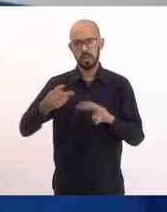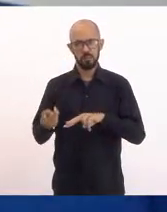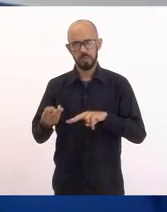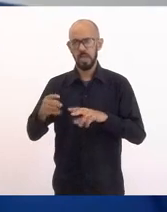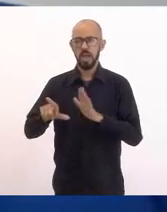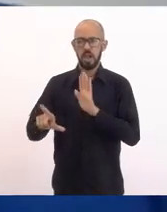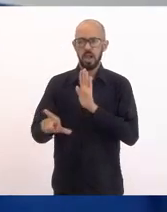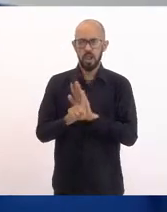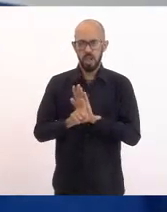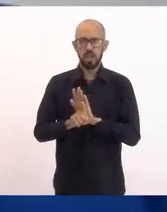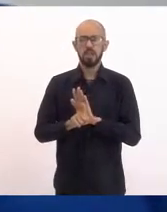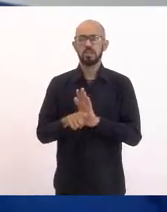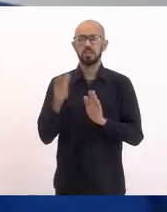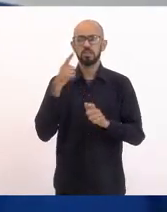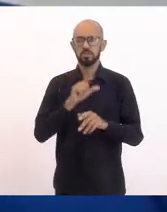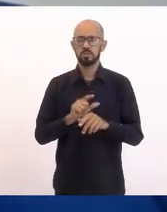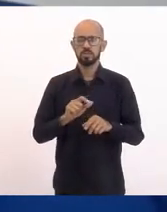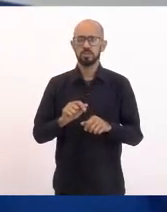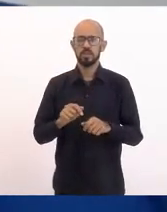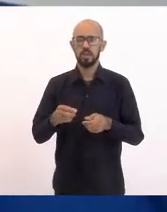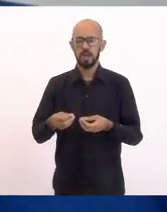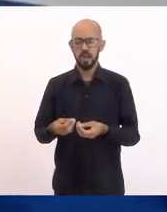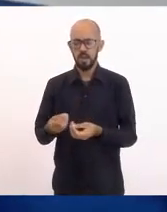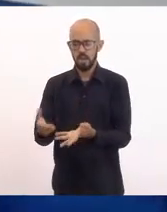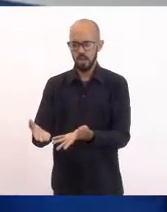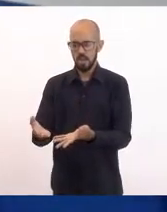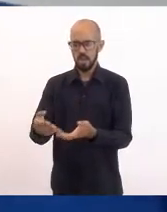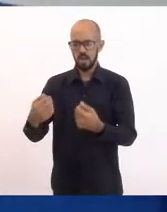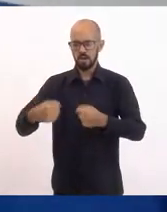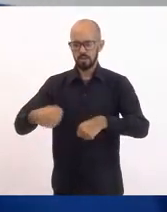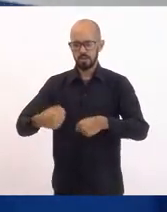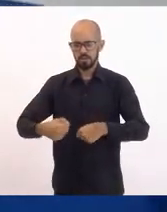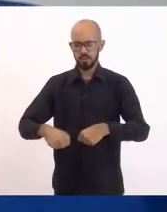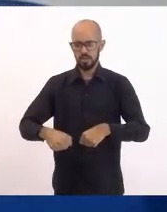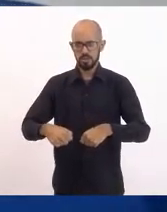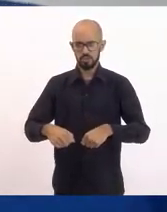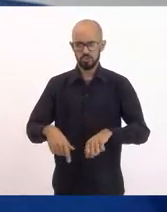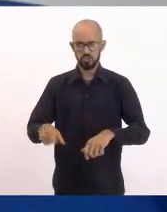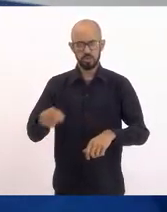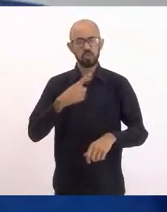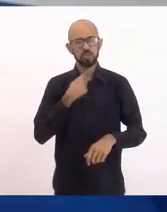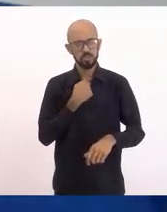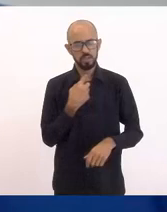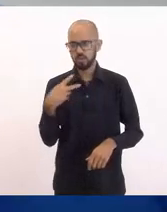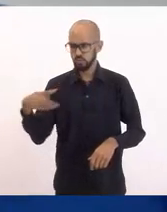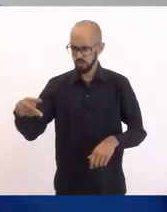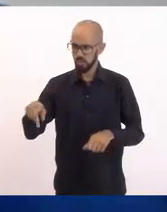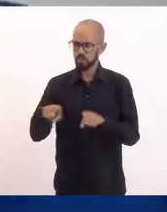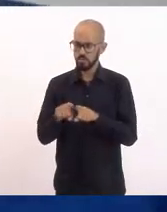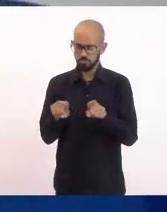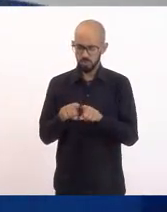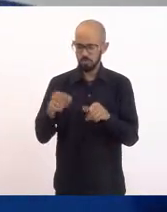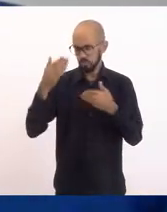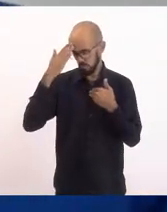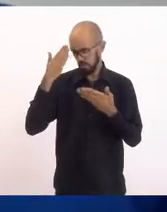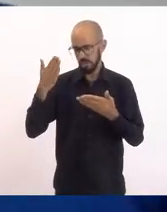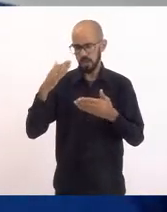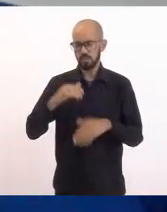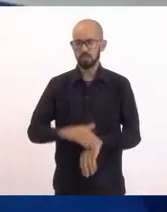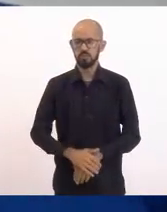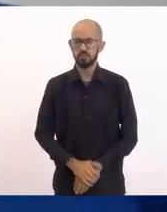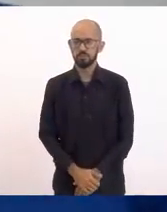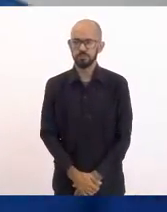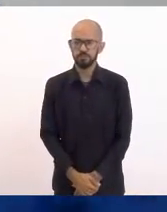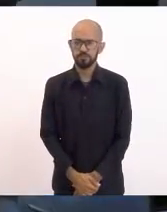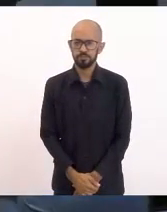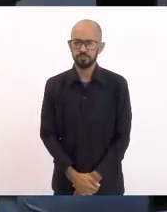que abranja toda a necessidade que a polícia e o bombeiro desejam, que é o desejo de Vossa Excelência também. Muito obrigado a cada um dos senhores parlamentares